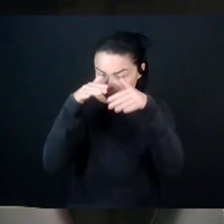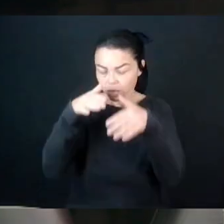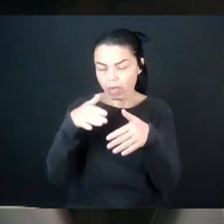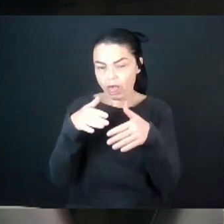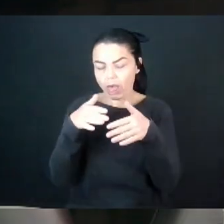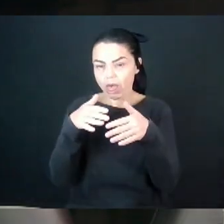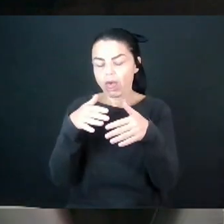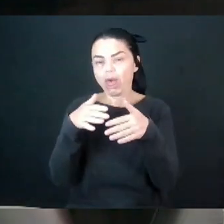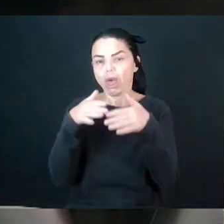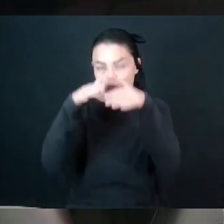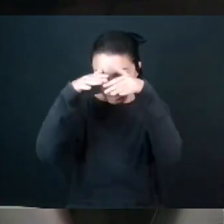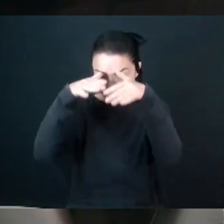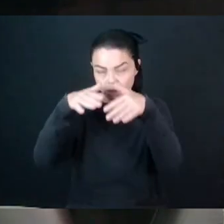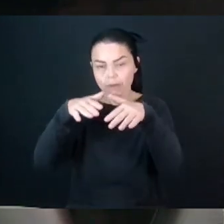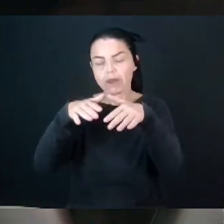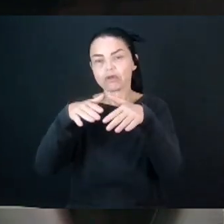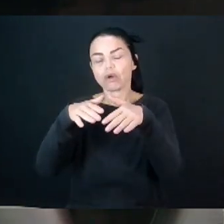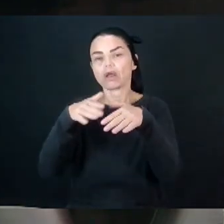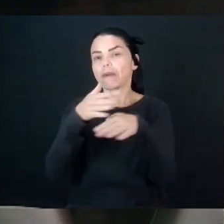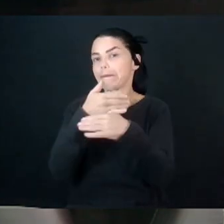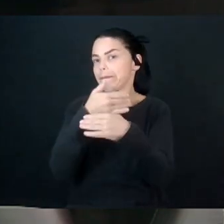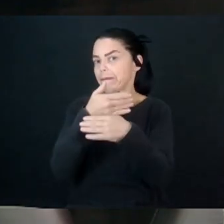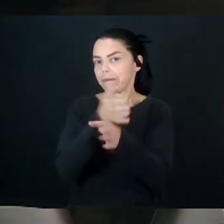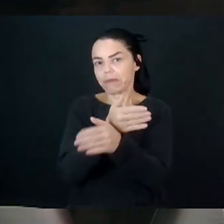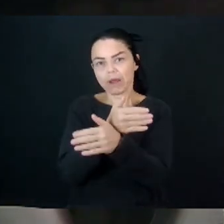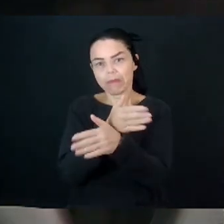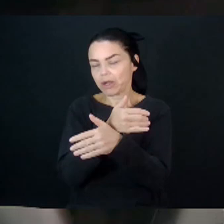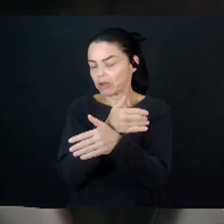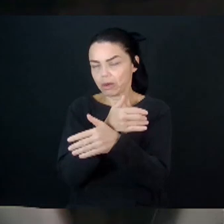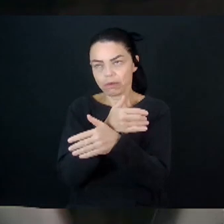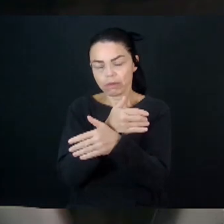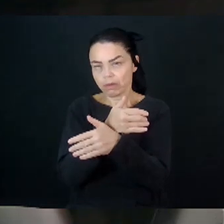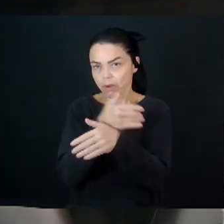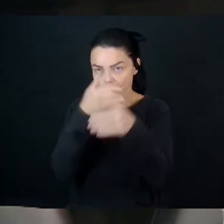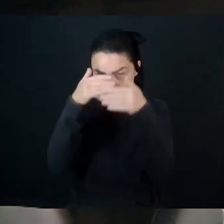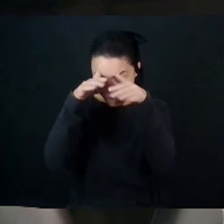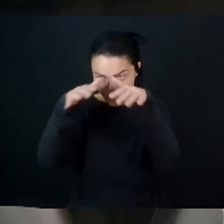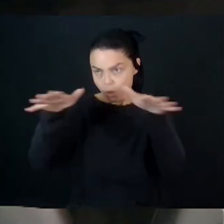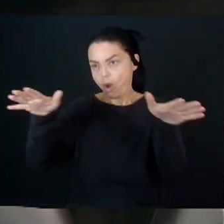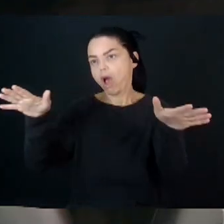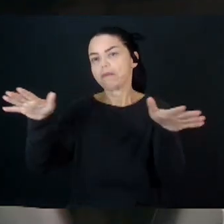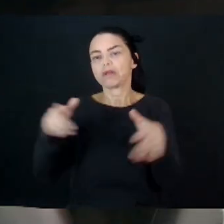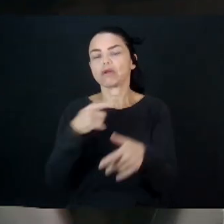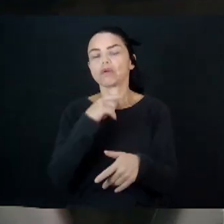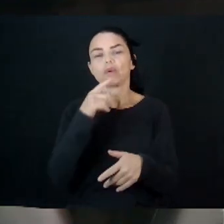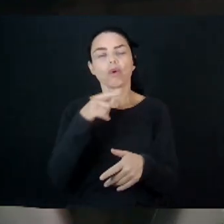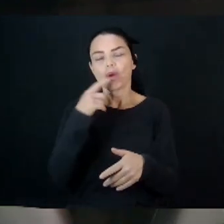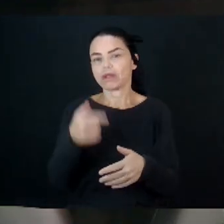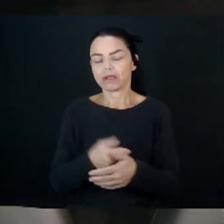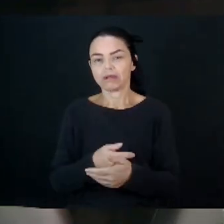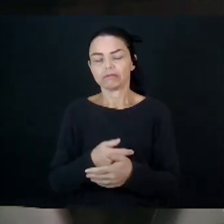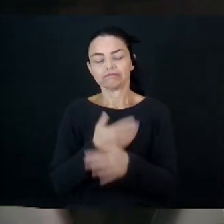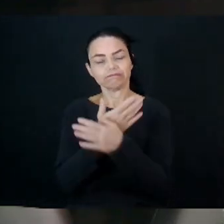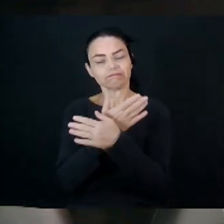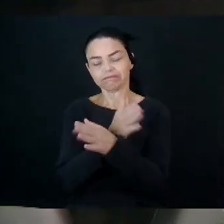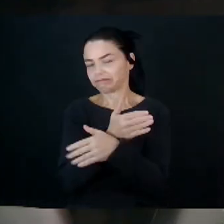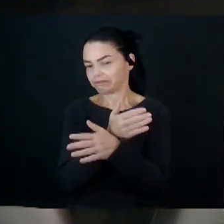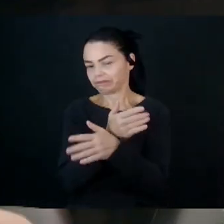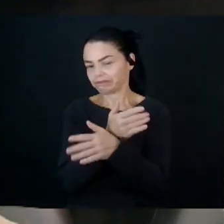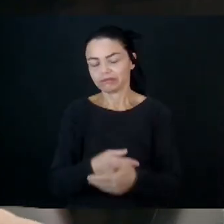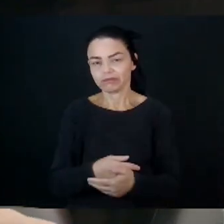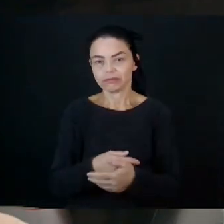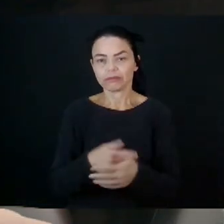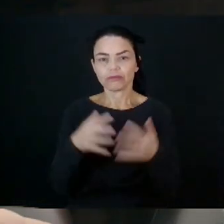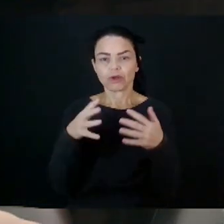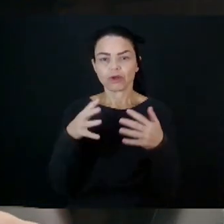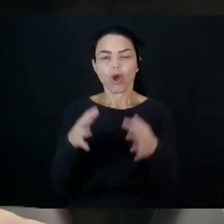muito individual de cada um. E também é um hábito que pode ser treinado, né? Então, alguém que